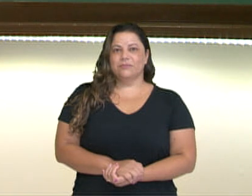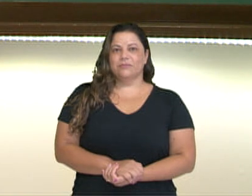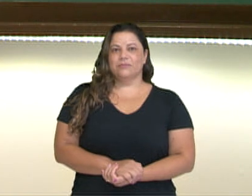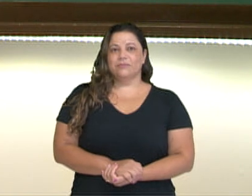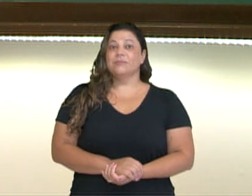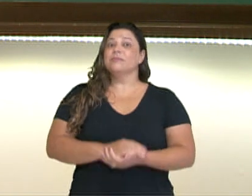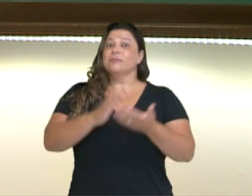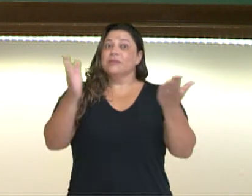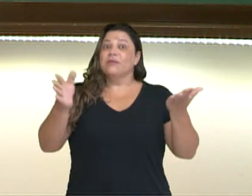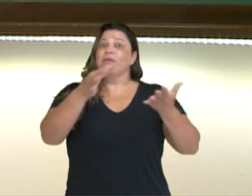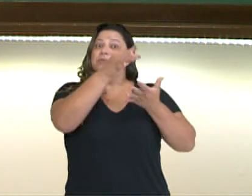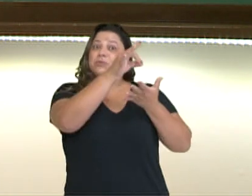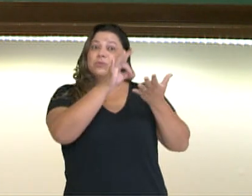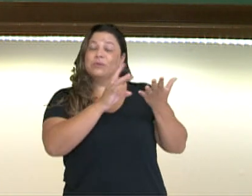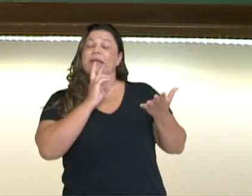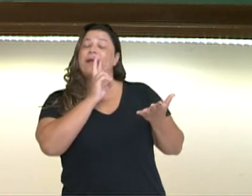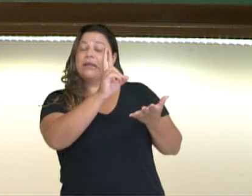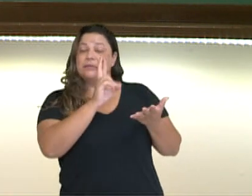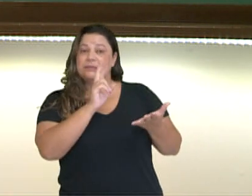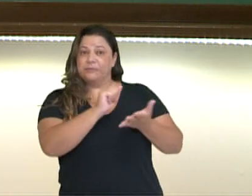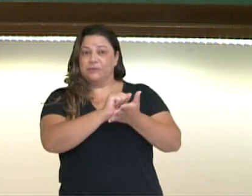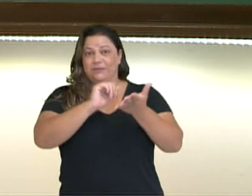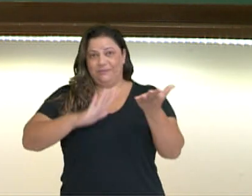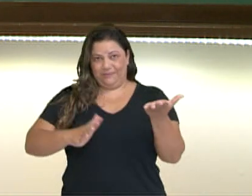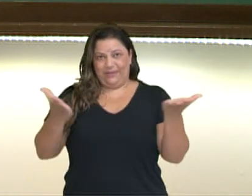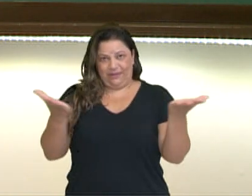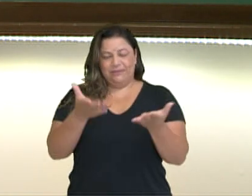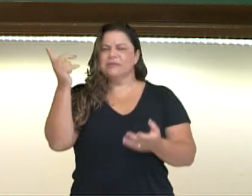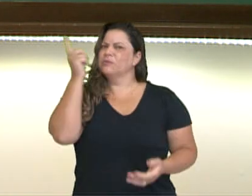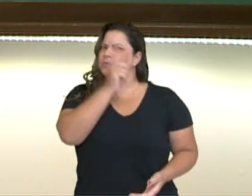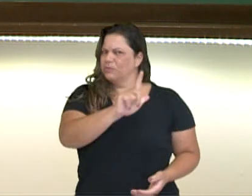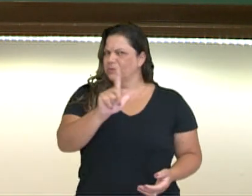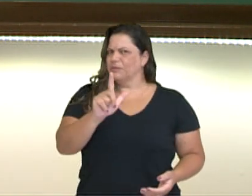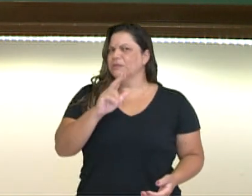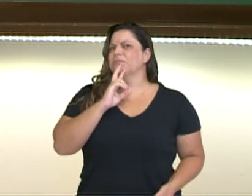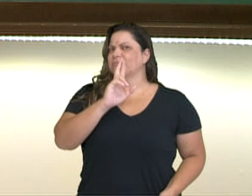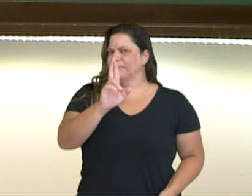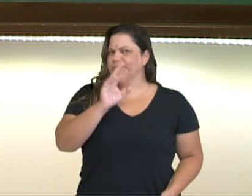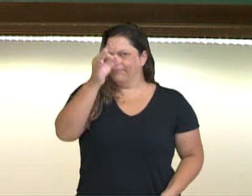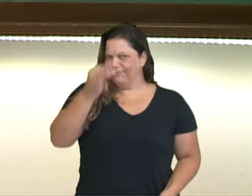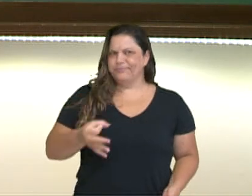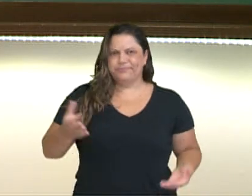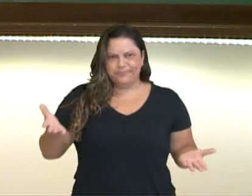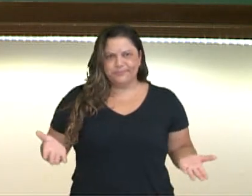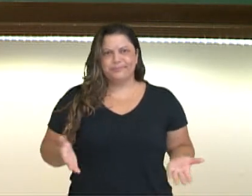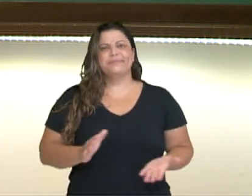Vamos conferir a resposta do exercício, então? Vocês conseguiram fazer direitinho, pensar sobre o assunto?